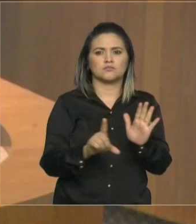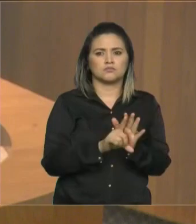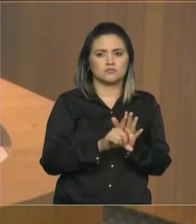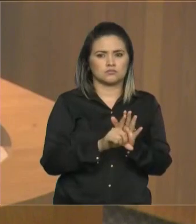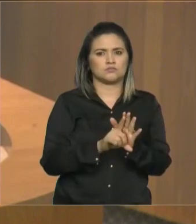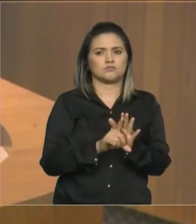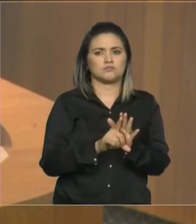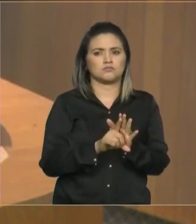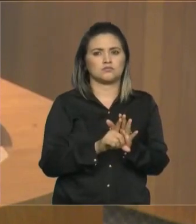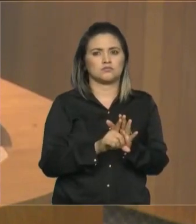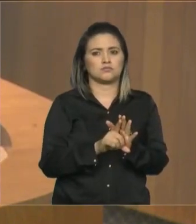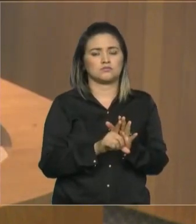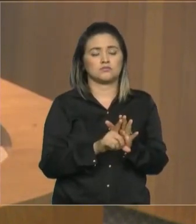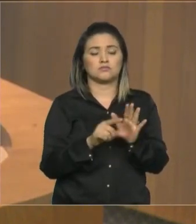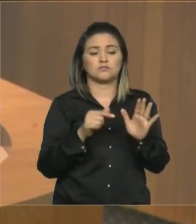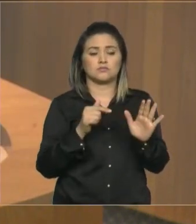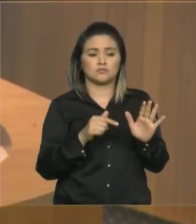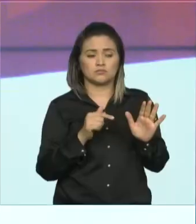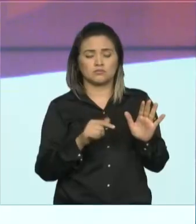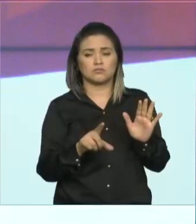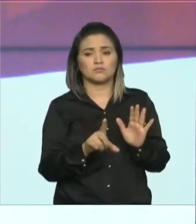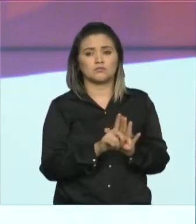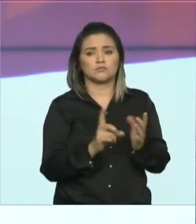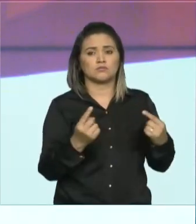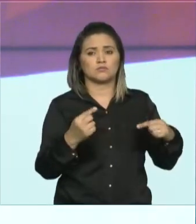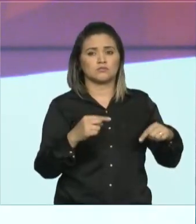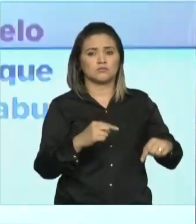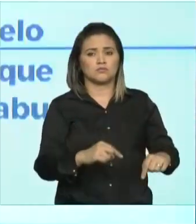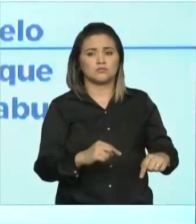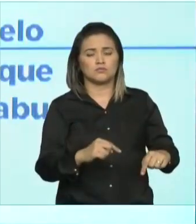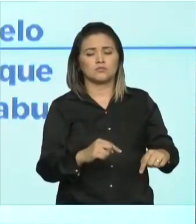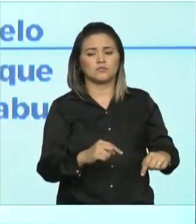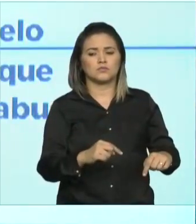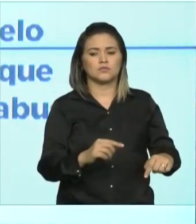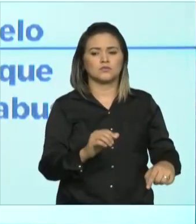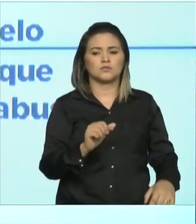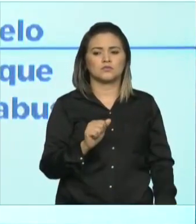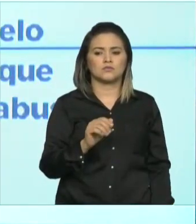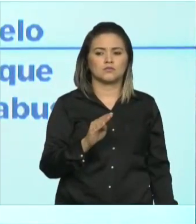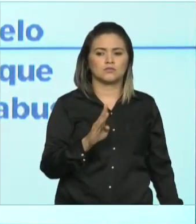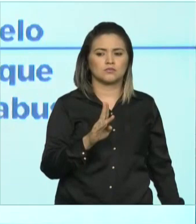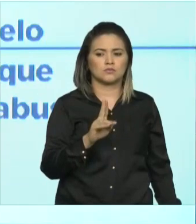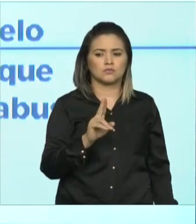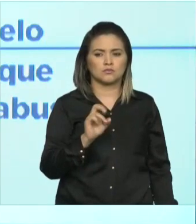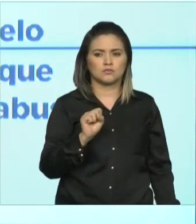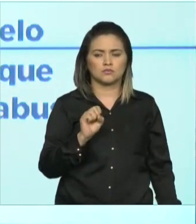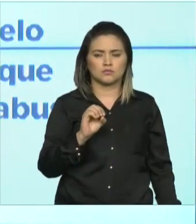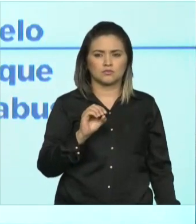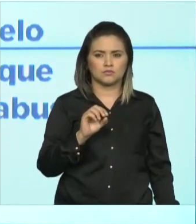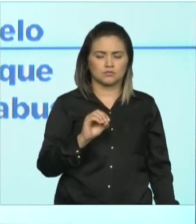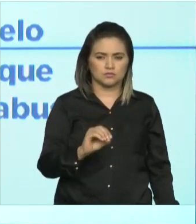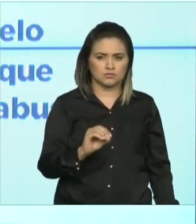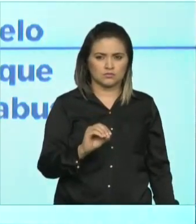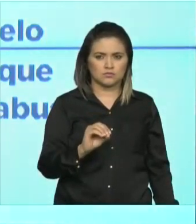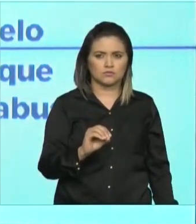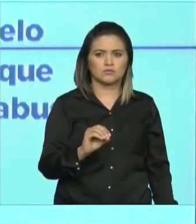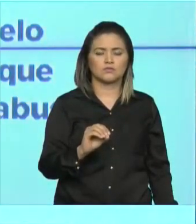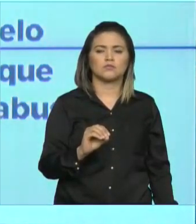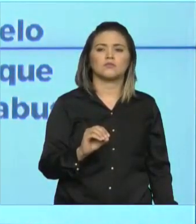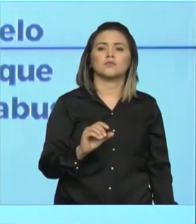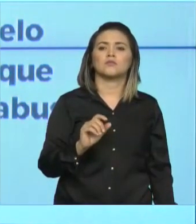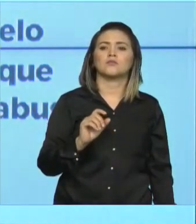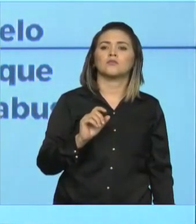autoridade. Deputado Ciro, deputada Thaísa, nós, nesta semana, na quinta-feira, tivemos a prisão